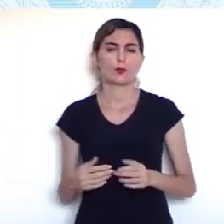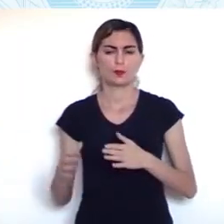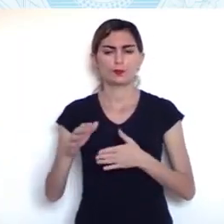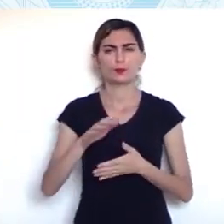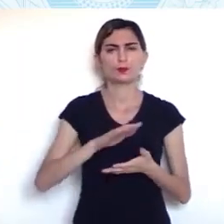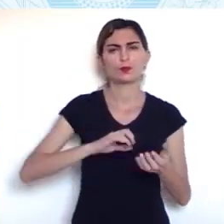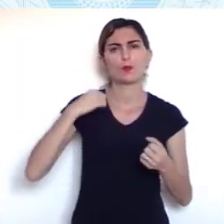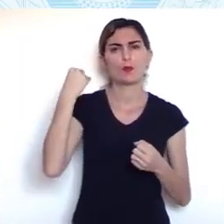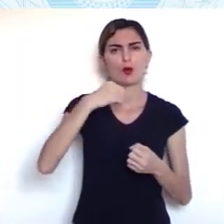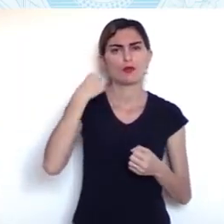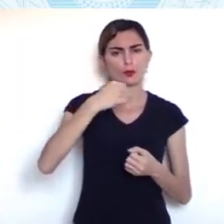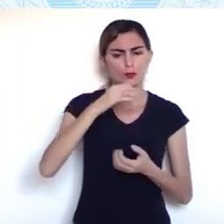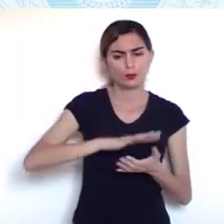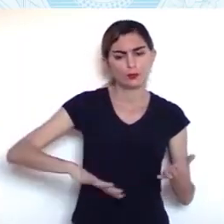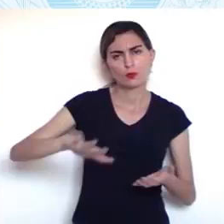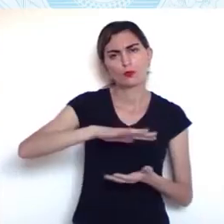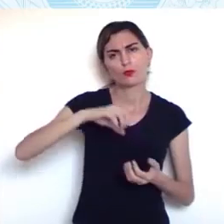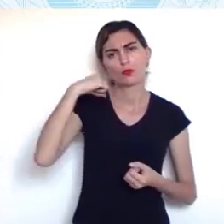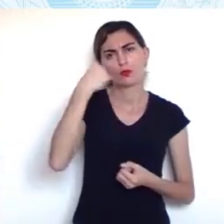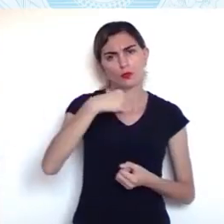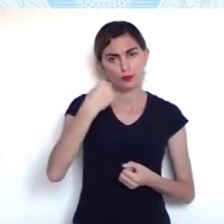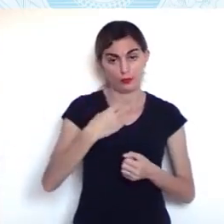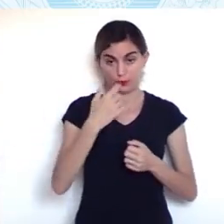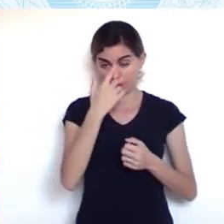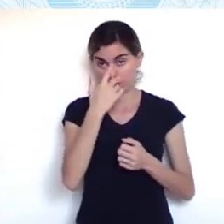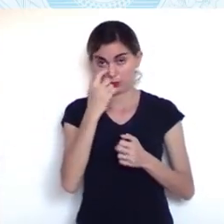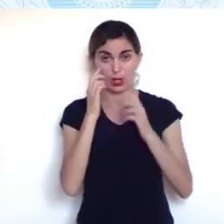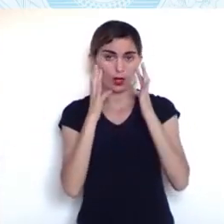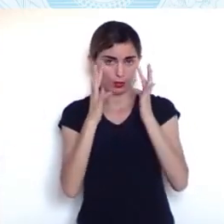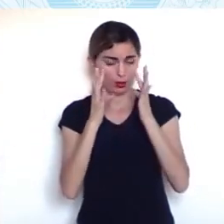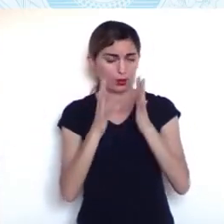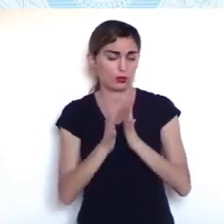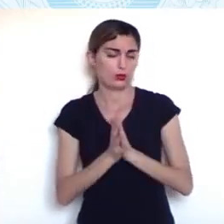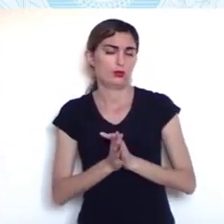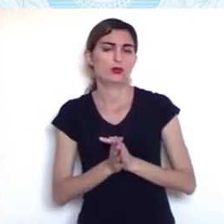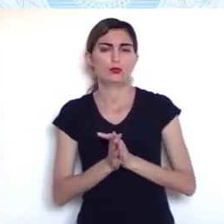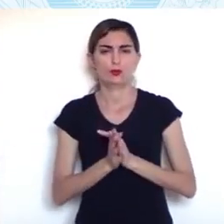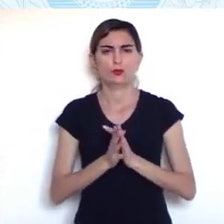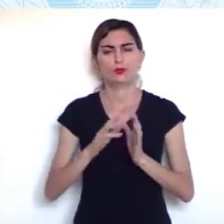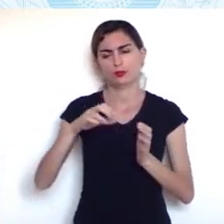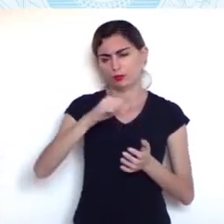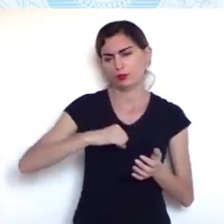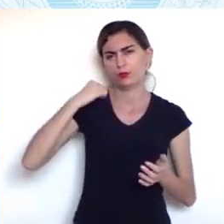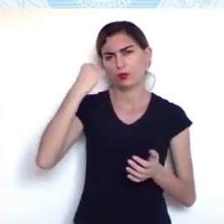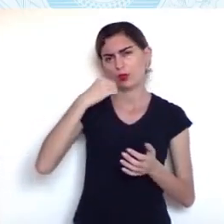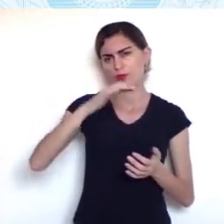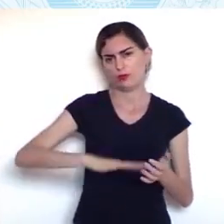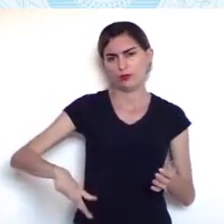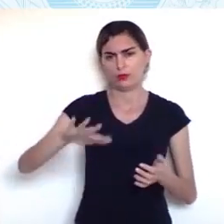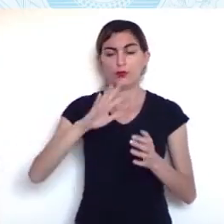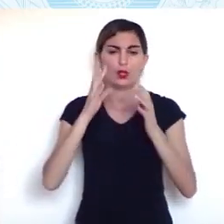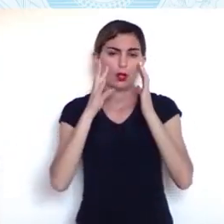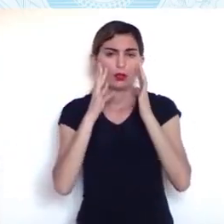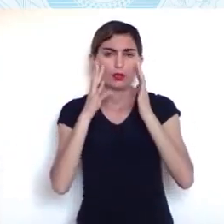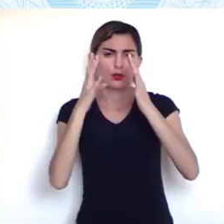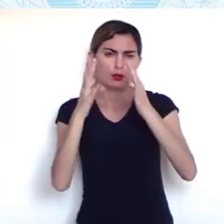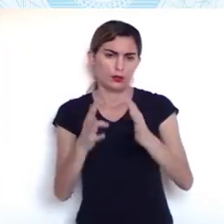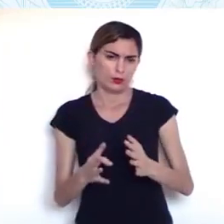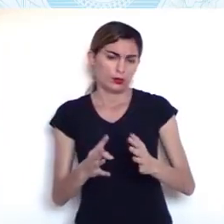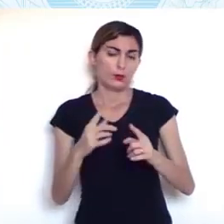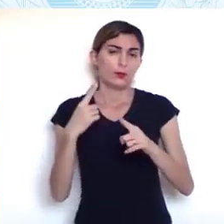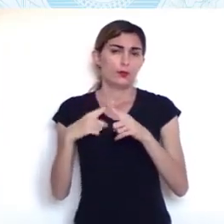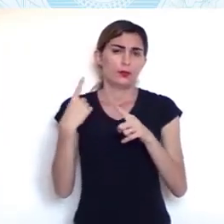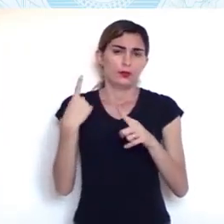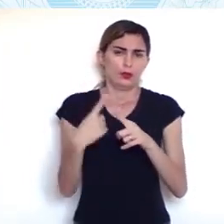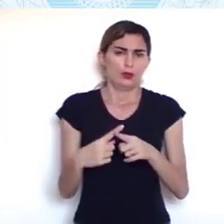foi um movimento, pessoal, eu quero que vocês prestem muito atenção. Então, prestem